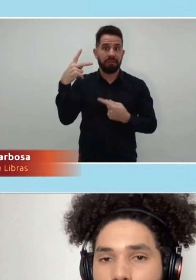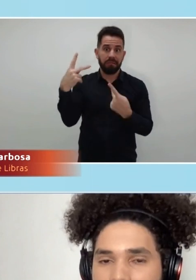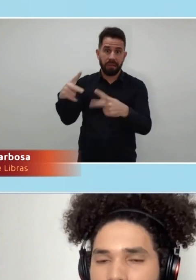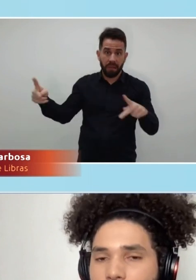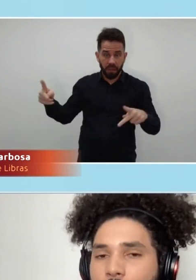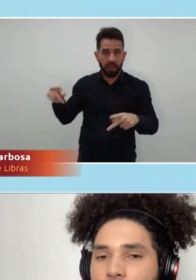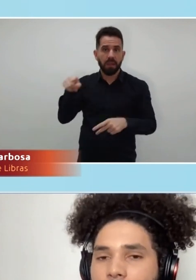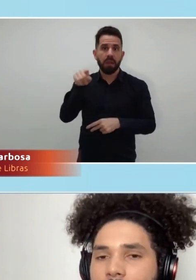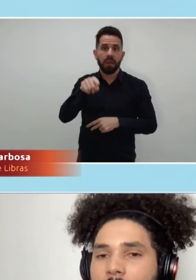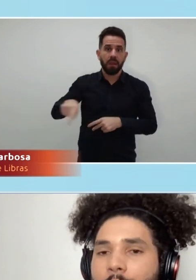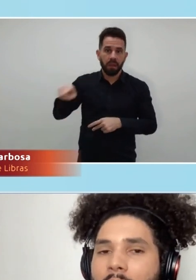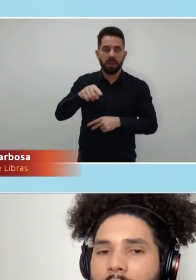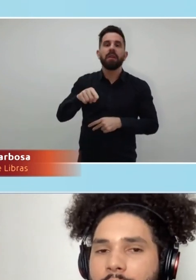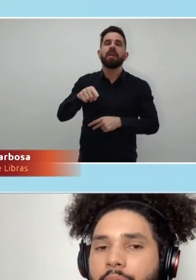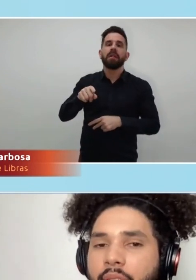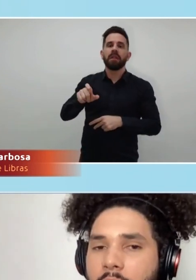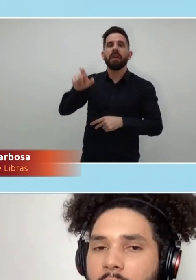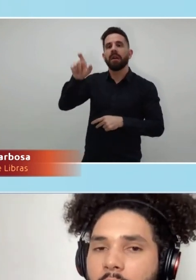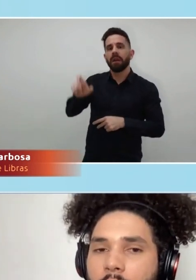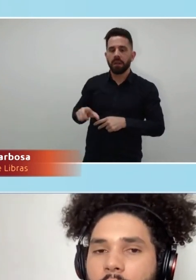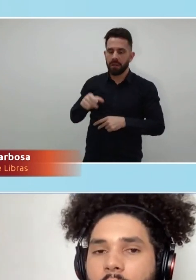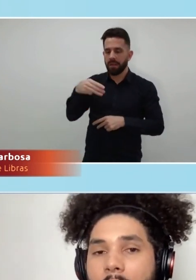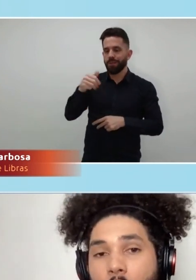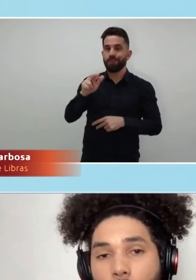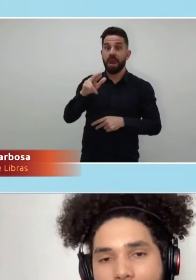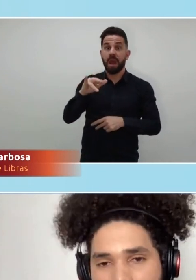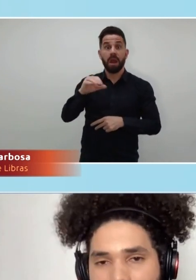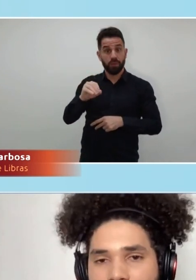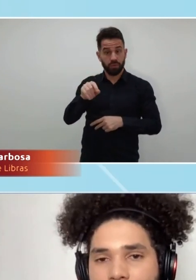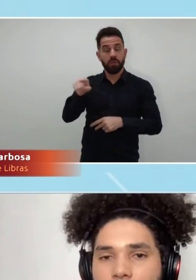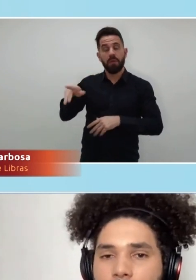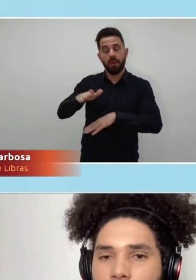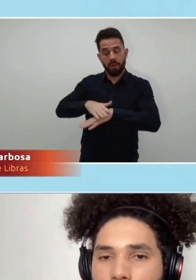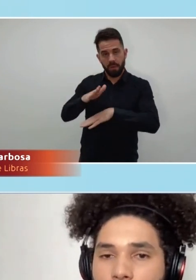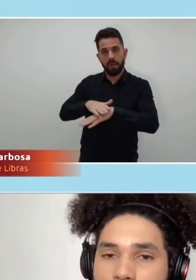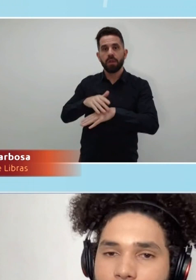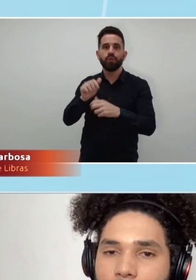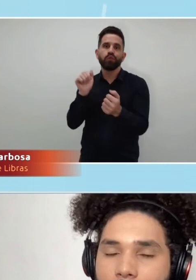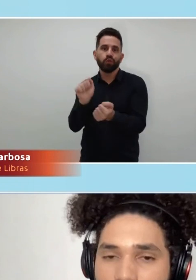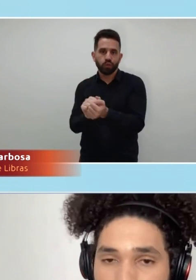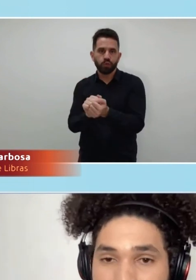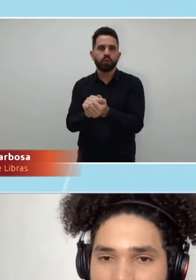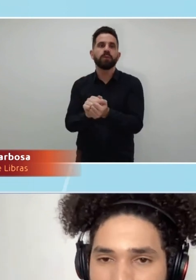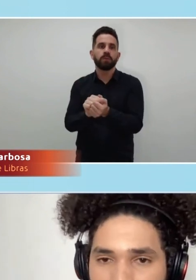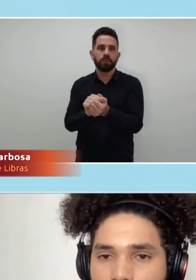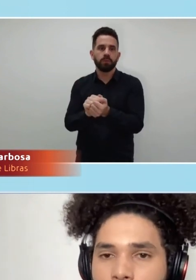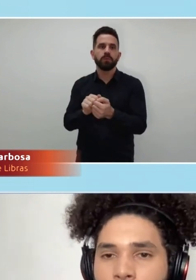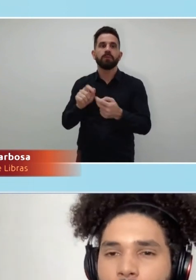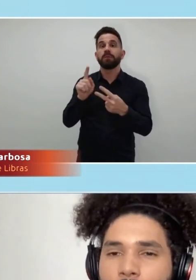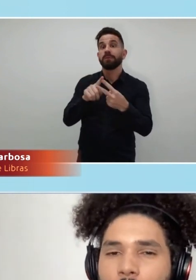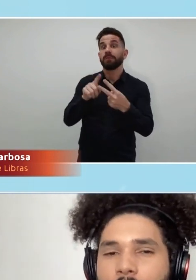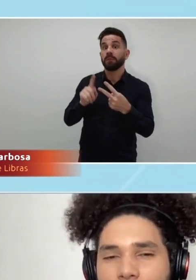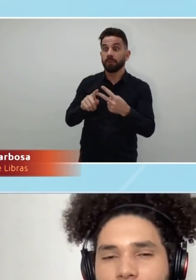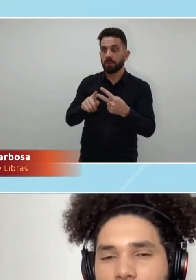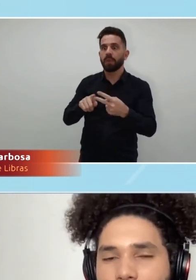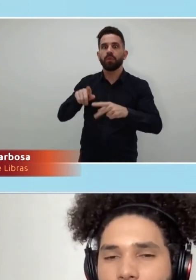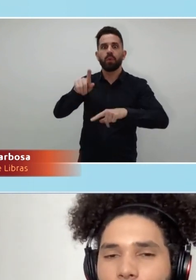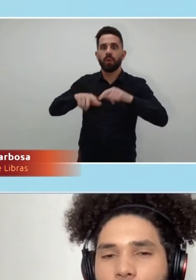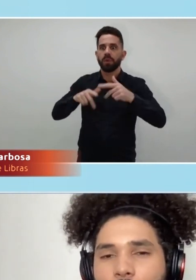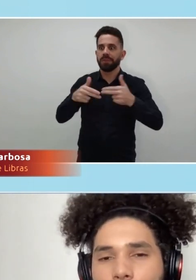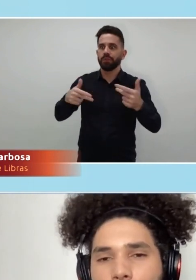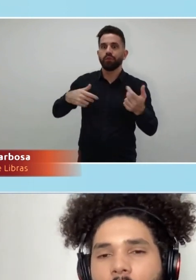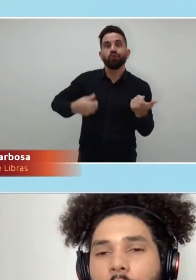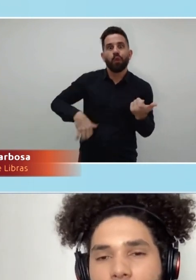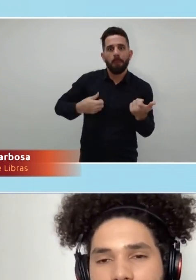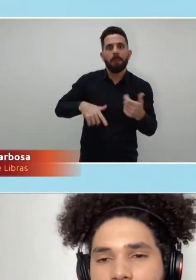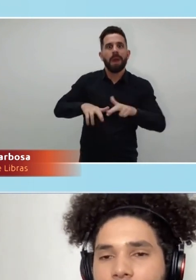com o mestre luthier Márcio Vieira, a comarimba e o microcilo. No dia 27 de agosto,